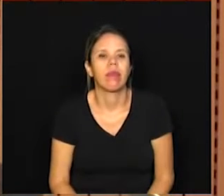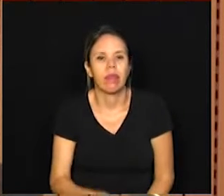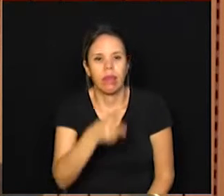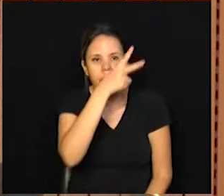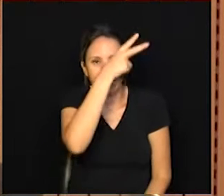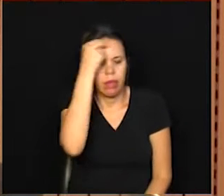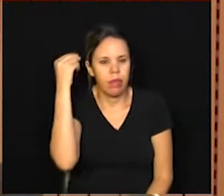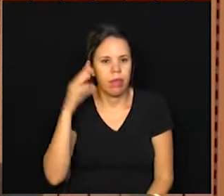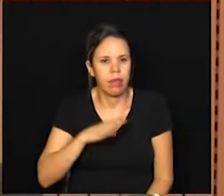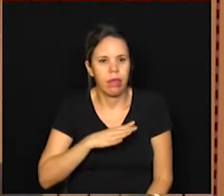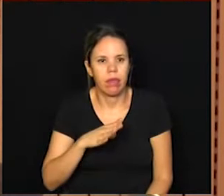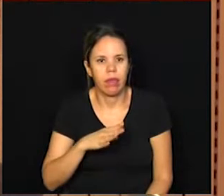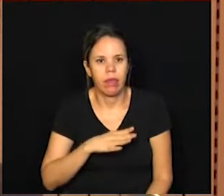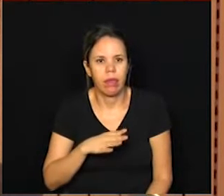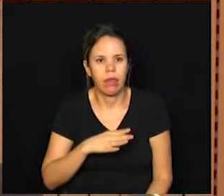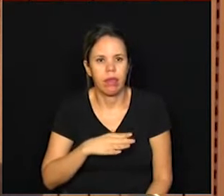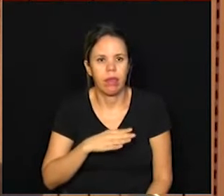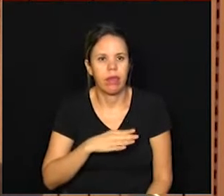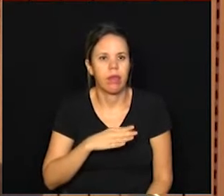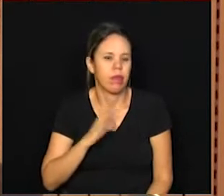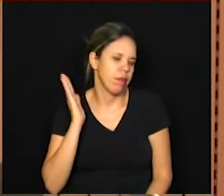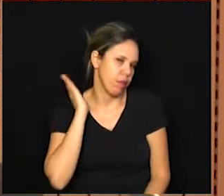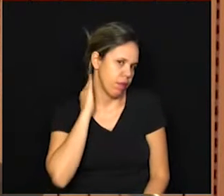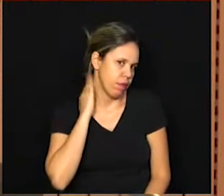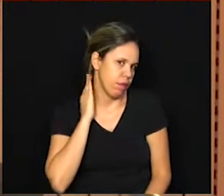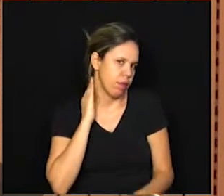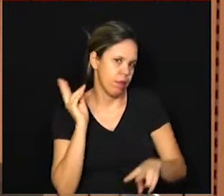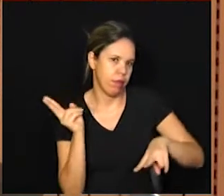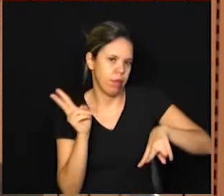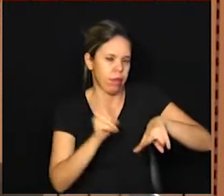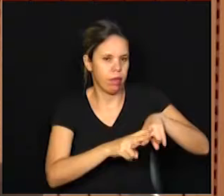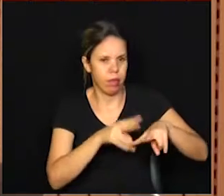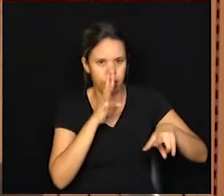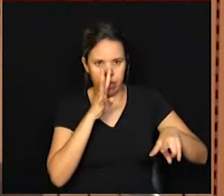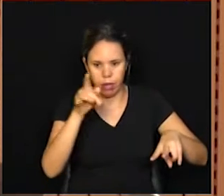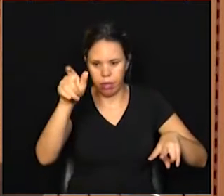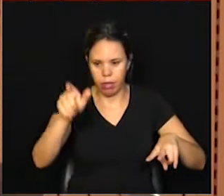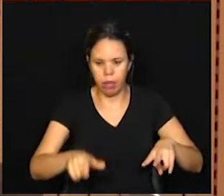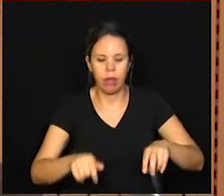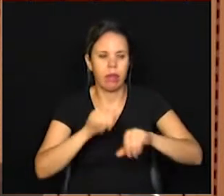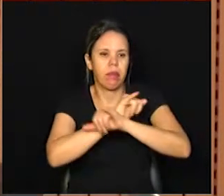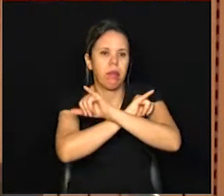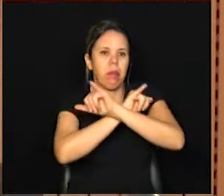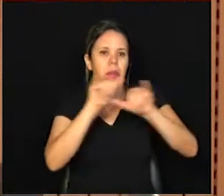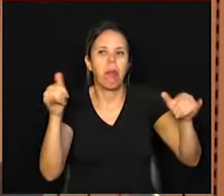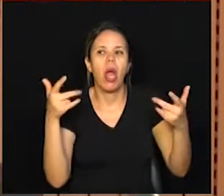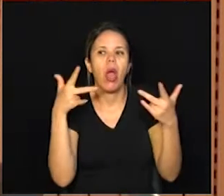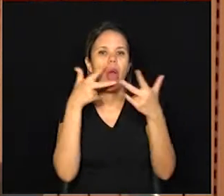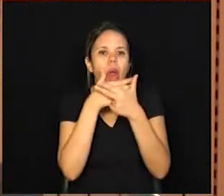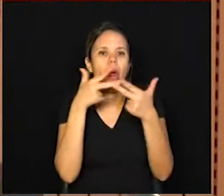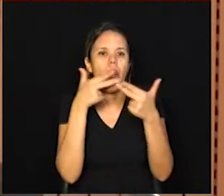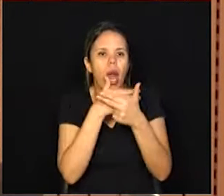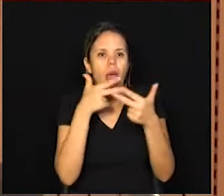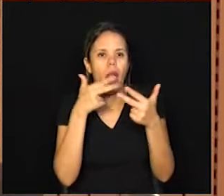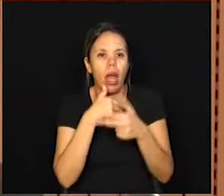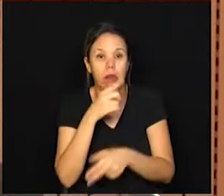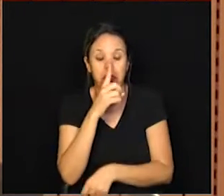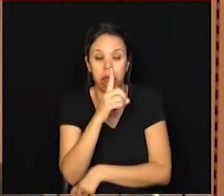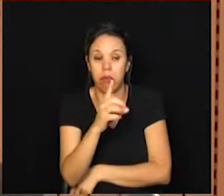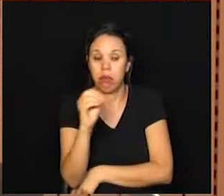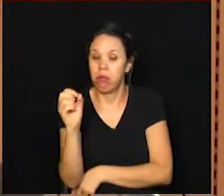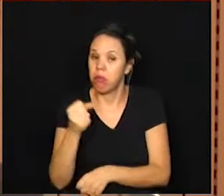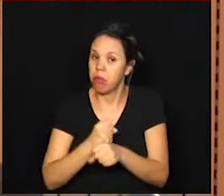Prefeito de cidade paraense prende acusado de espalhar boatos. Isso há 100 anos